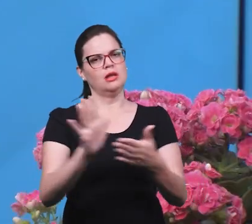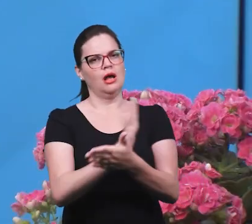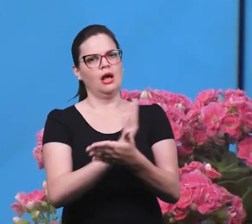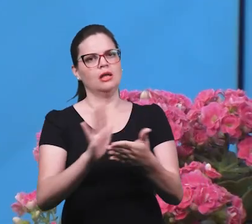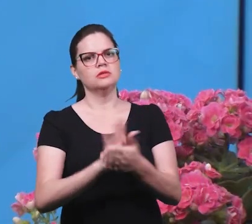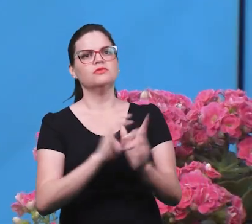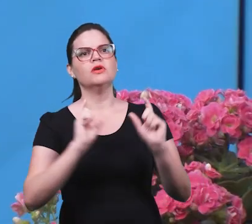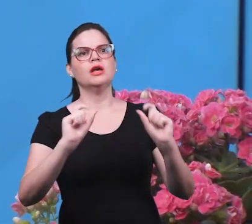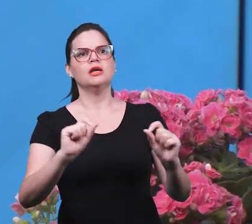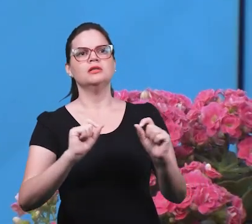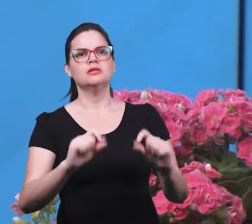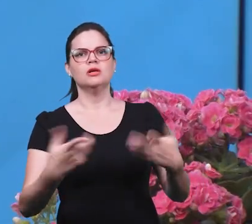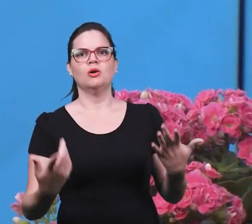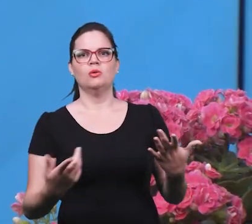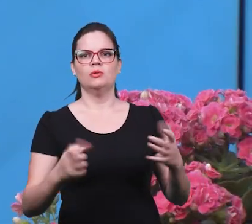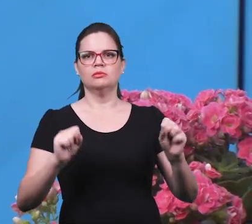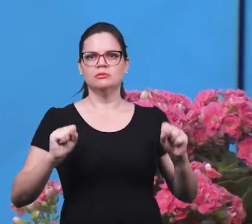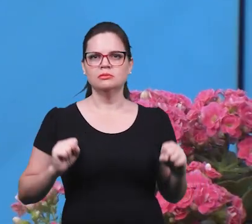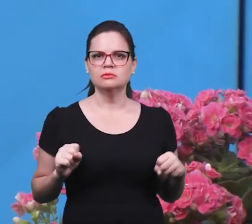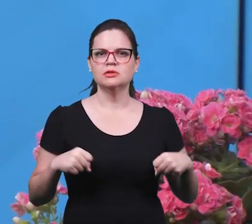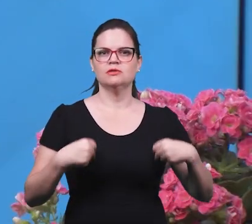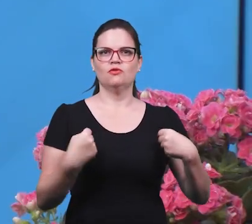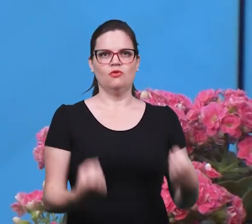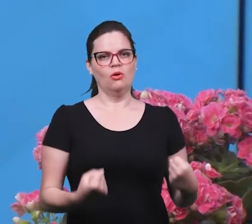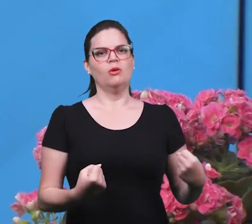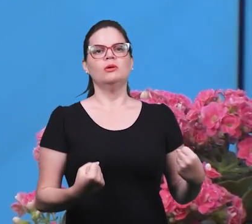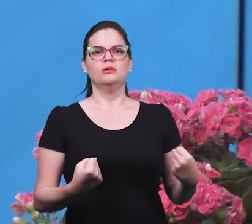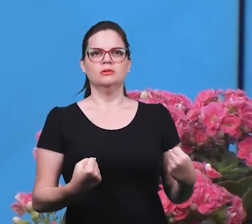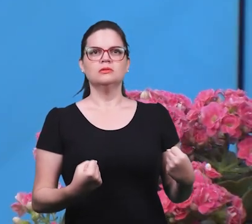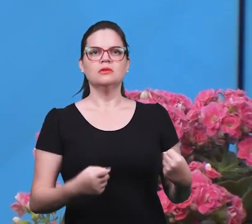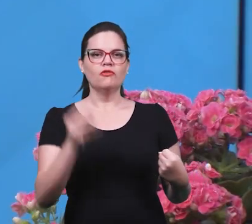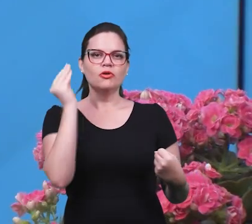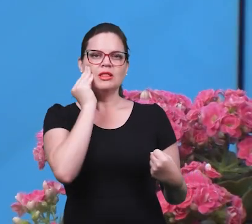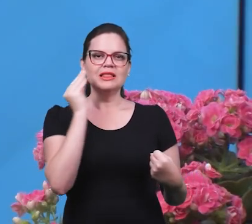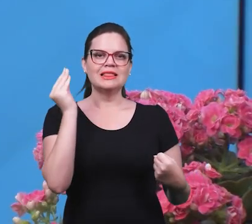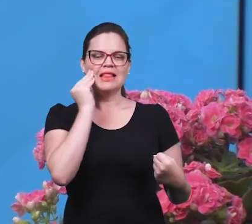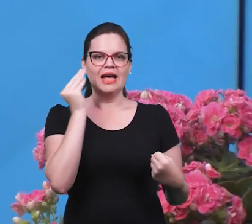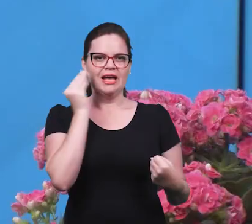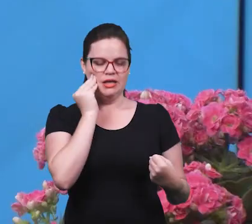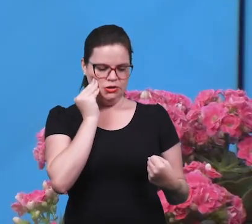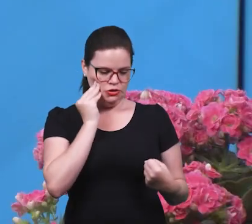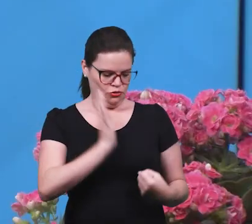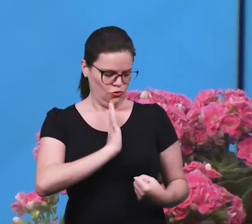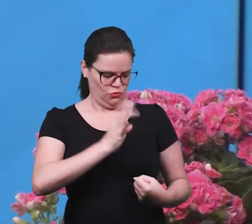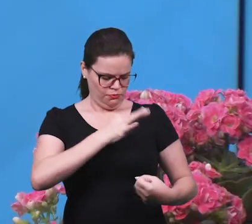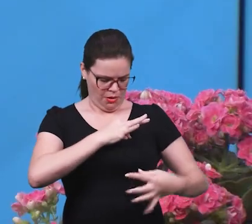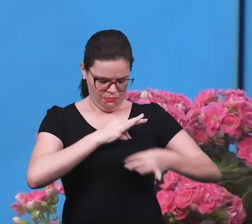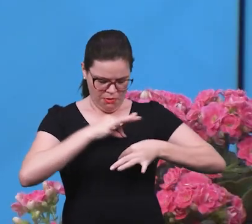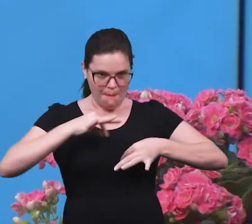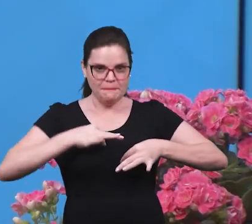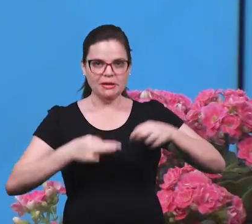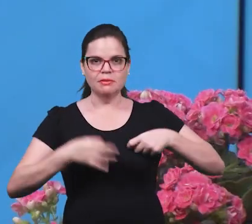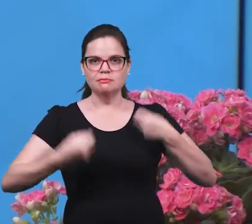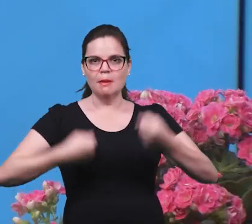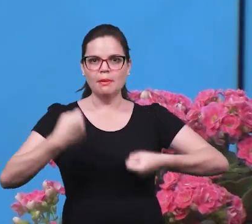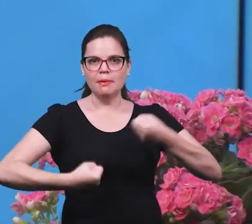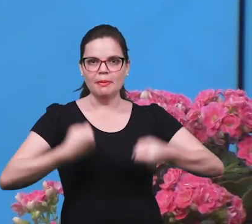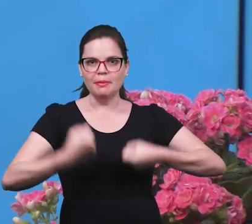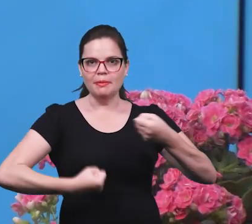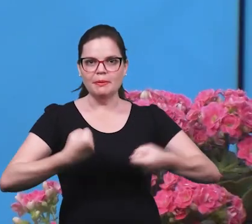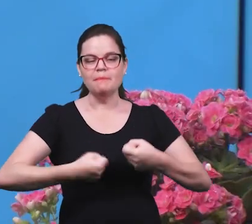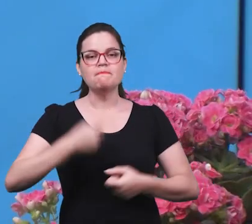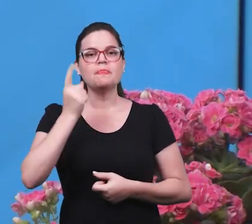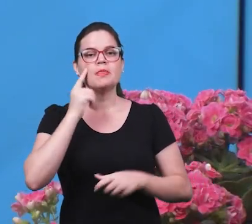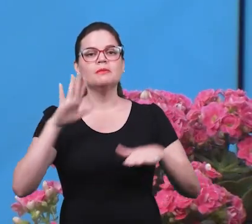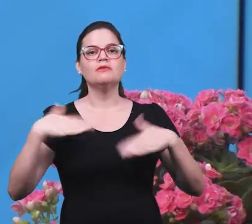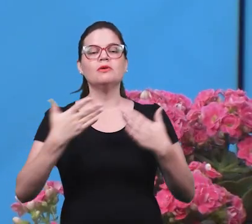é o teste do esforço. O Sim, teste ergométrico a gente usa muito nesse tipo e para inclusive indicar qual é a melhor atividade